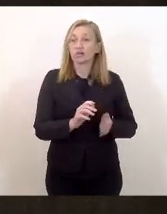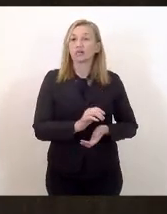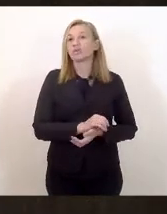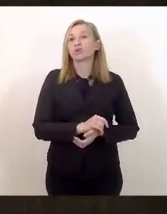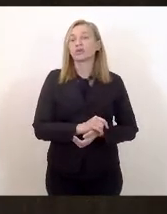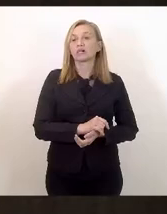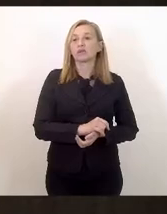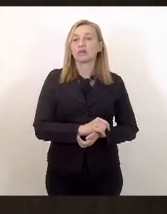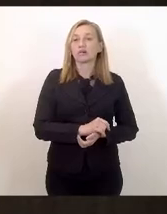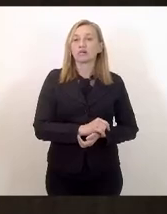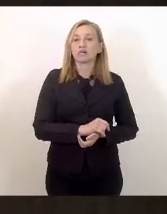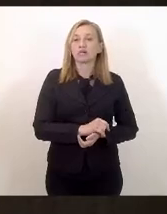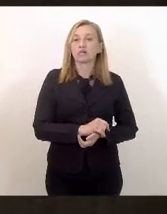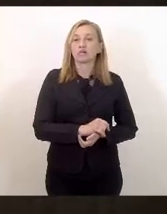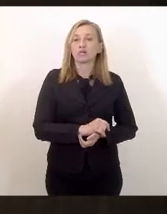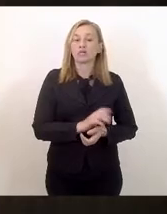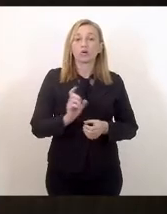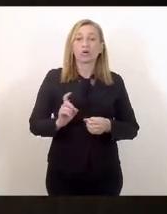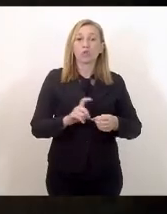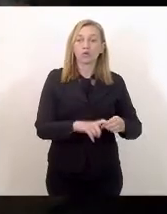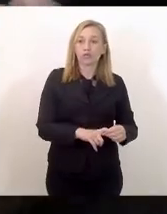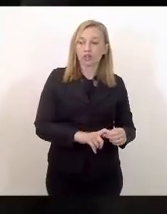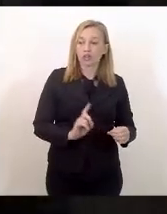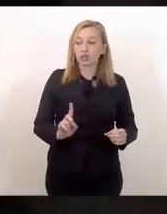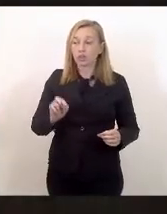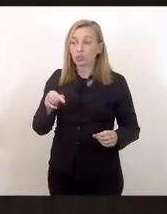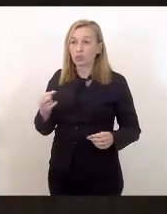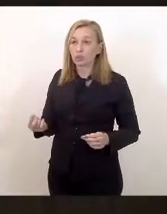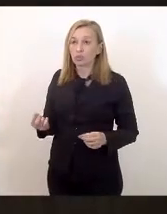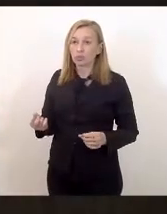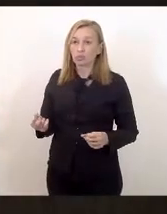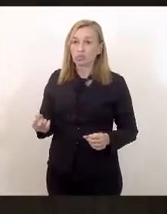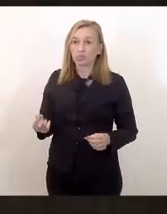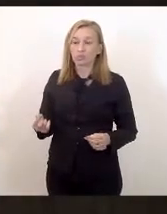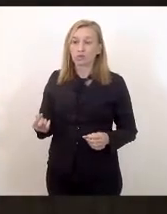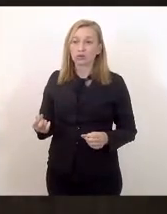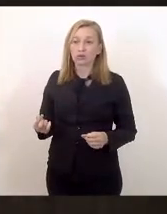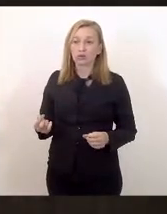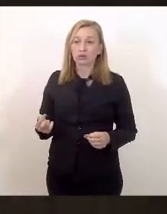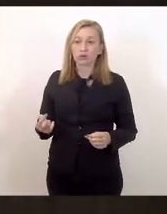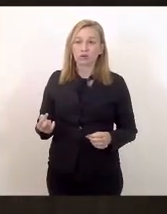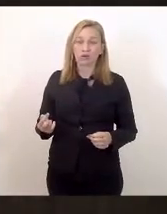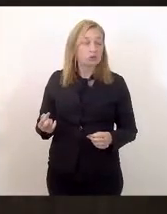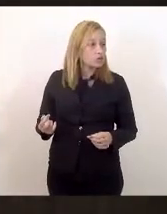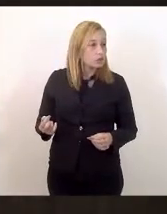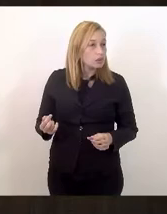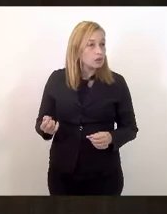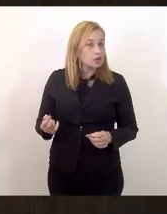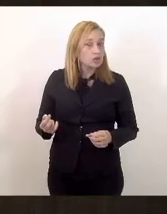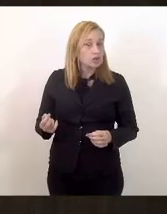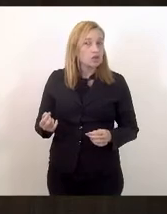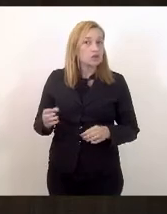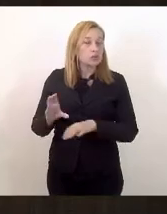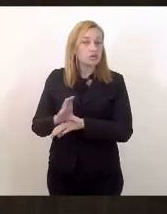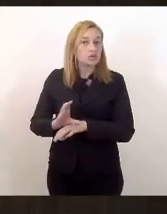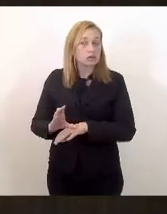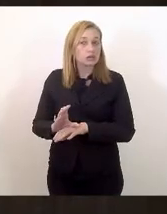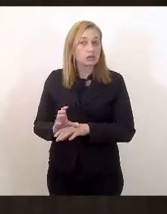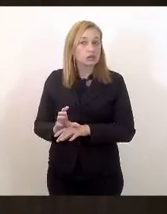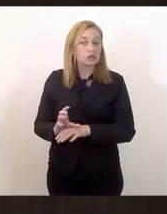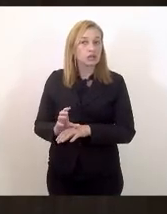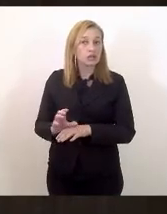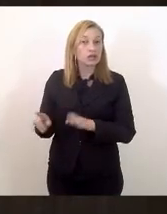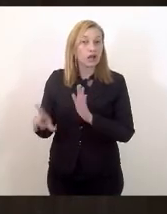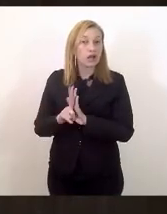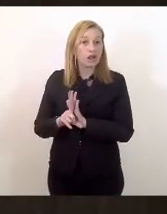à internalização do convênio e, por outro lado, ao condicionamento da execução, a condicionalidade para a execução dessa lei